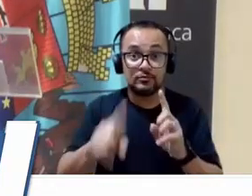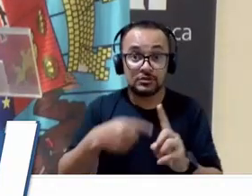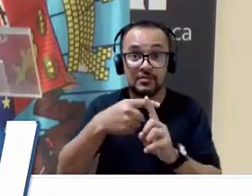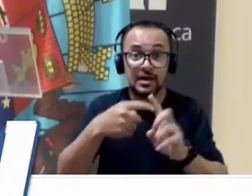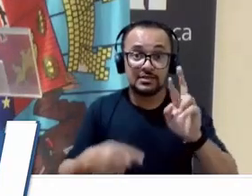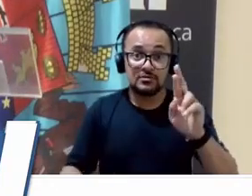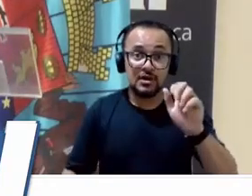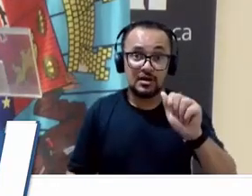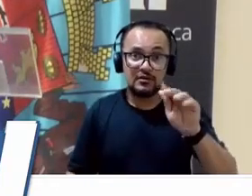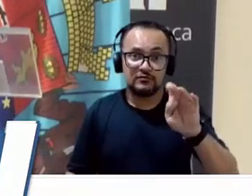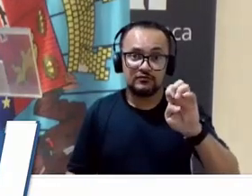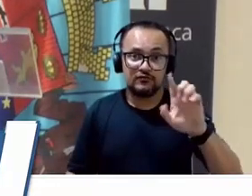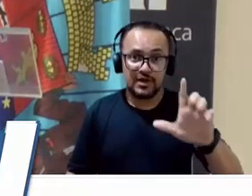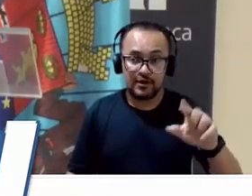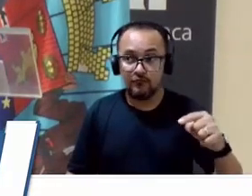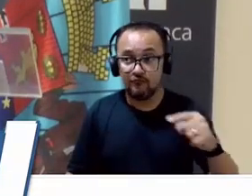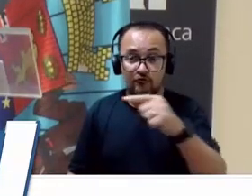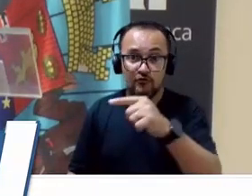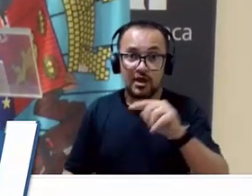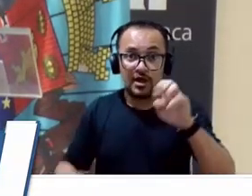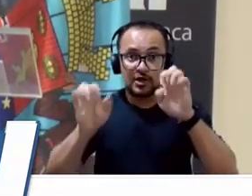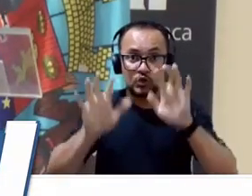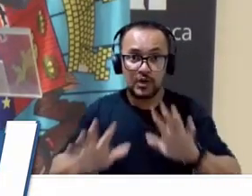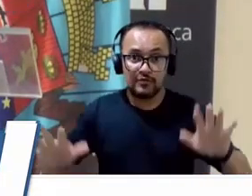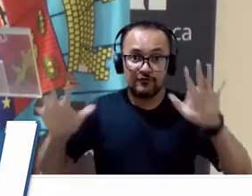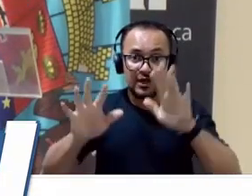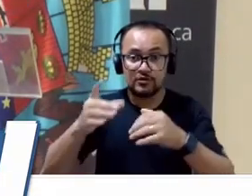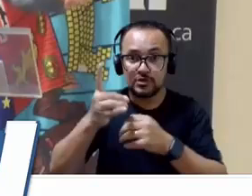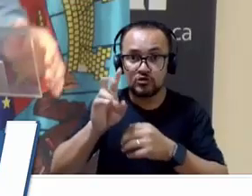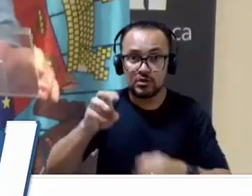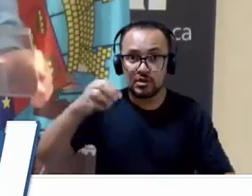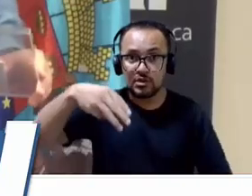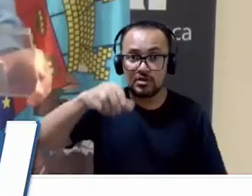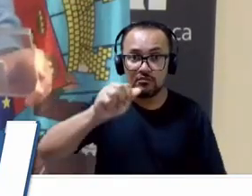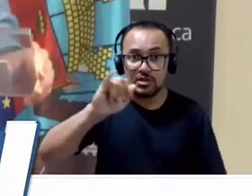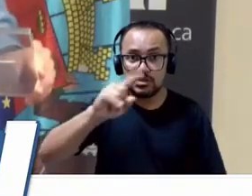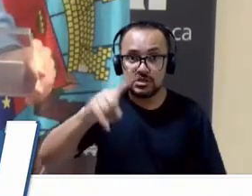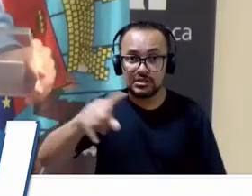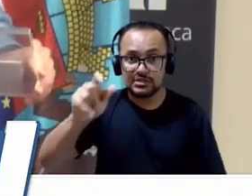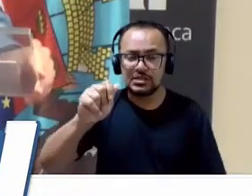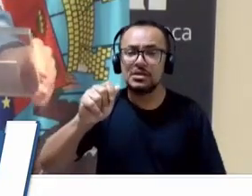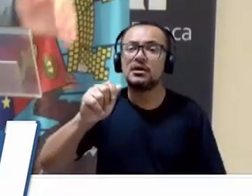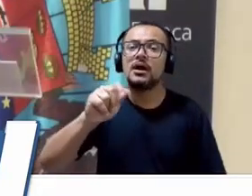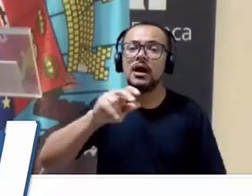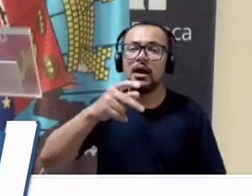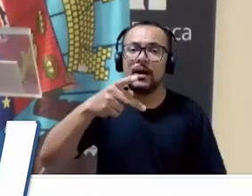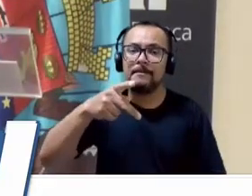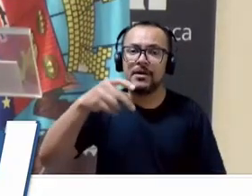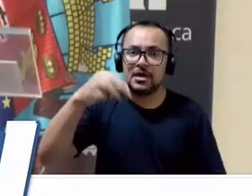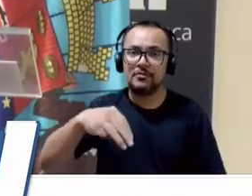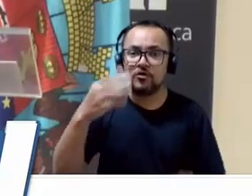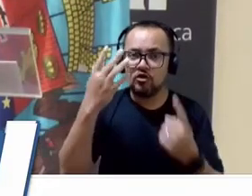ele tava em um evento da Dra maissa na qual a polícia civil foi homenageada pela D maissa lá na